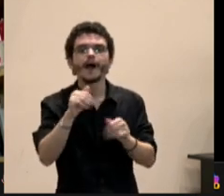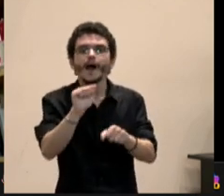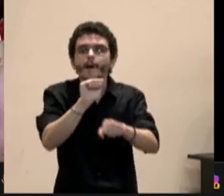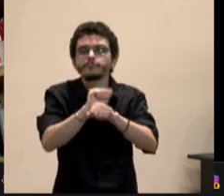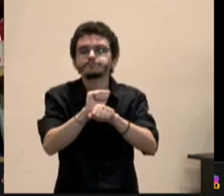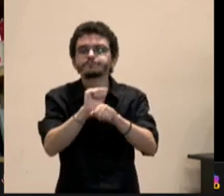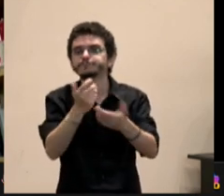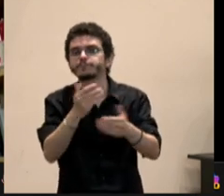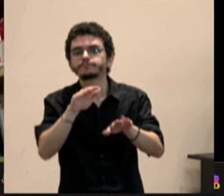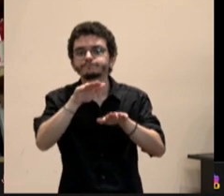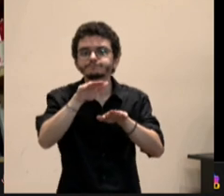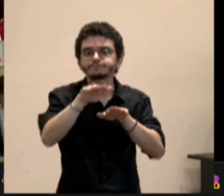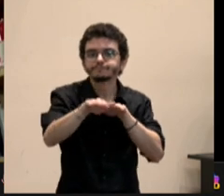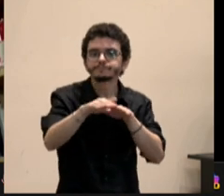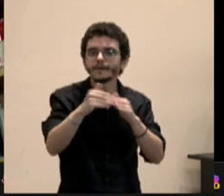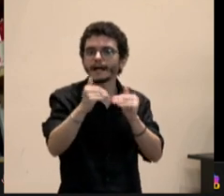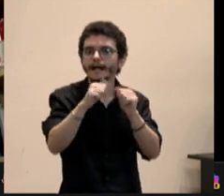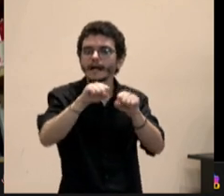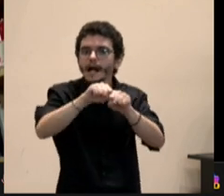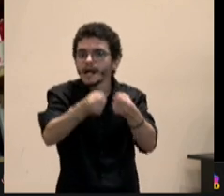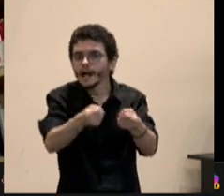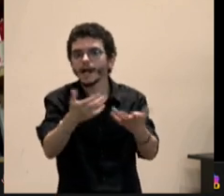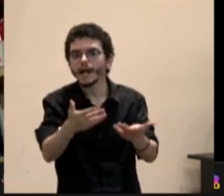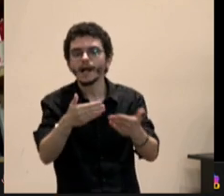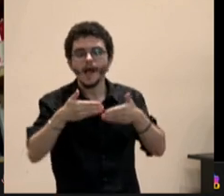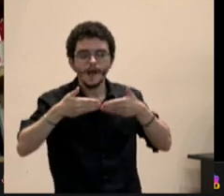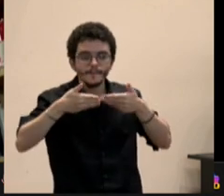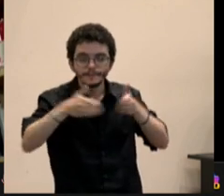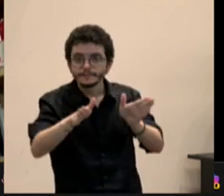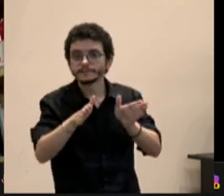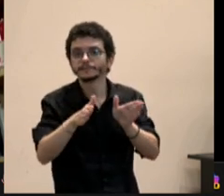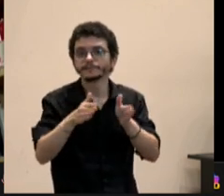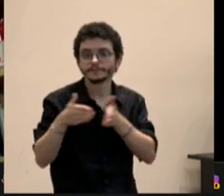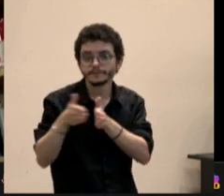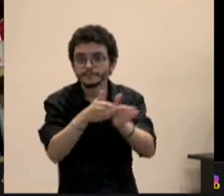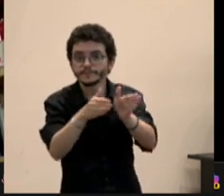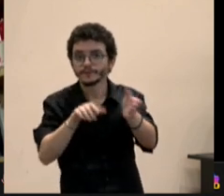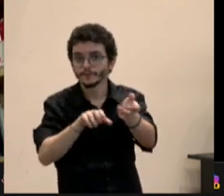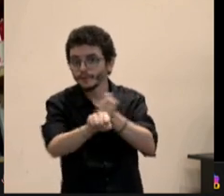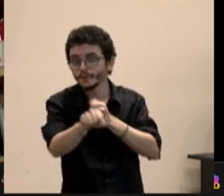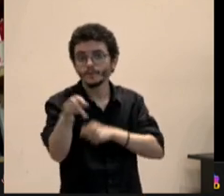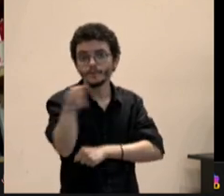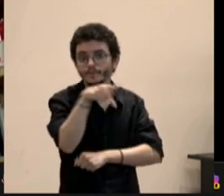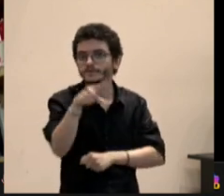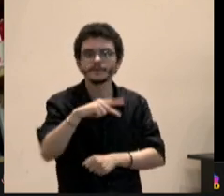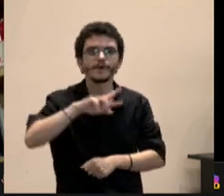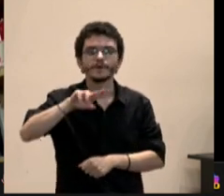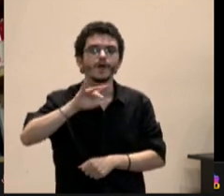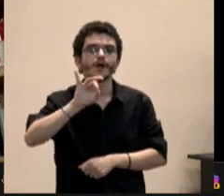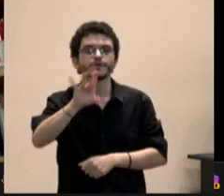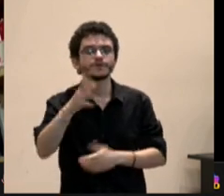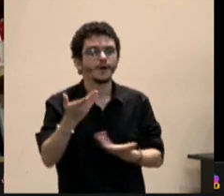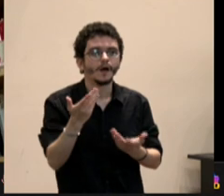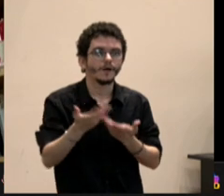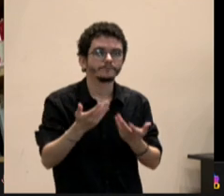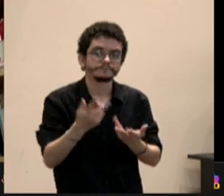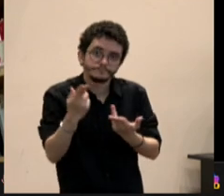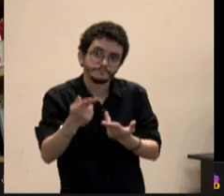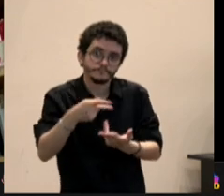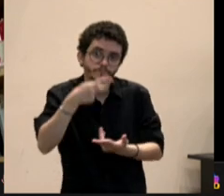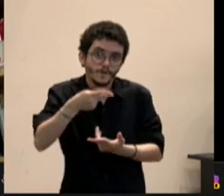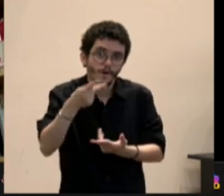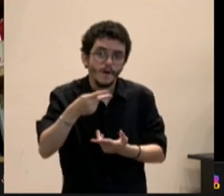que abre, né, caminho para que a formação de professores, não apenas, né, como bem colocaram os colegas que